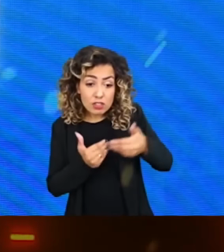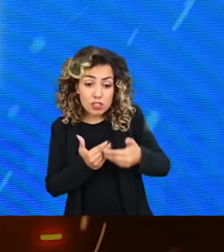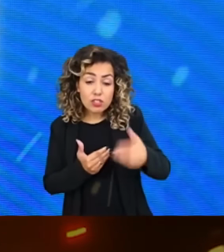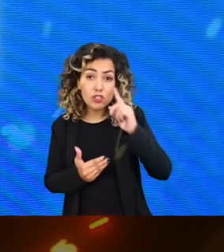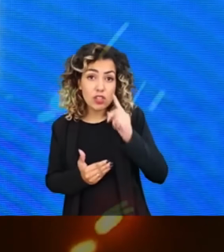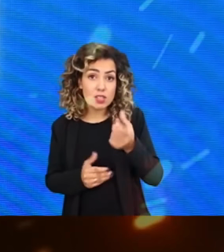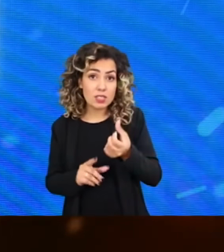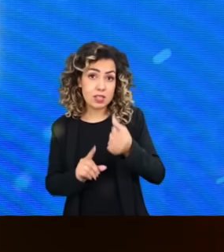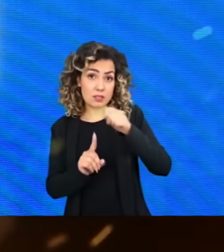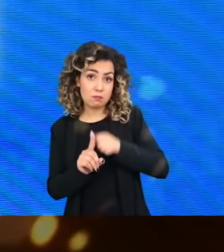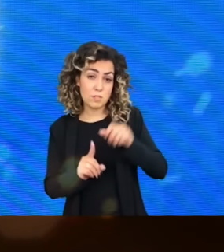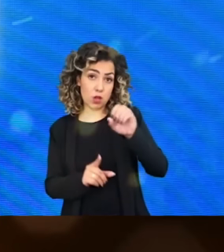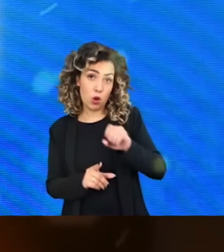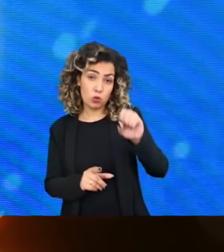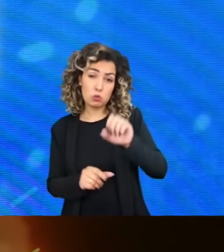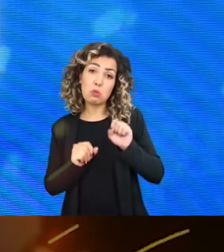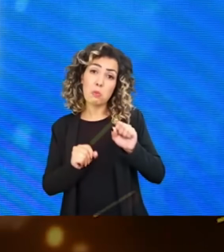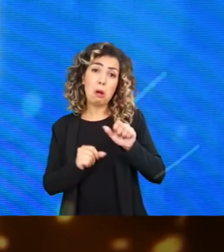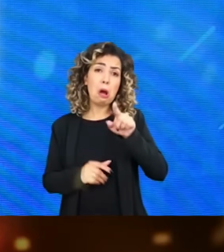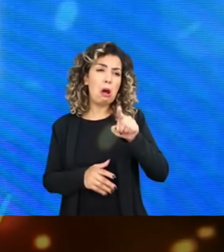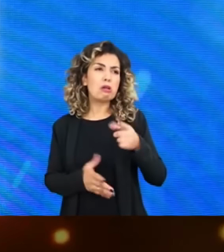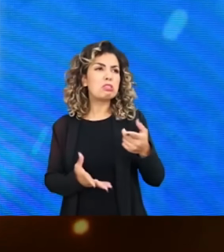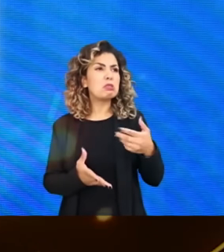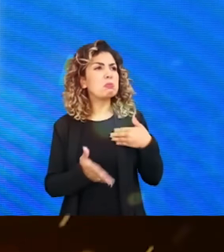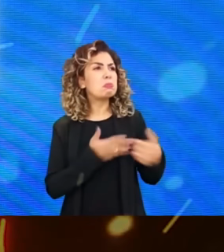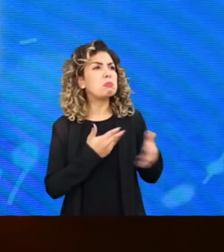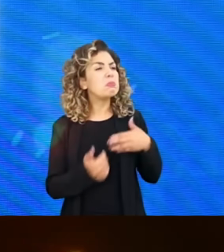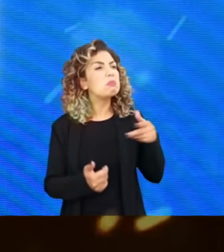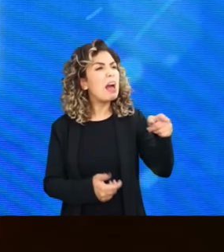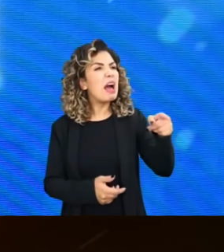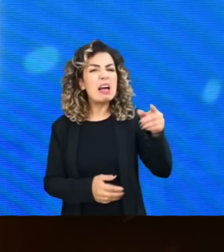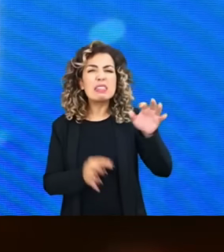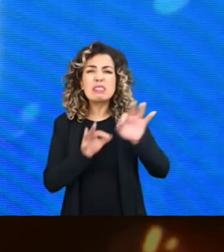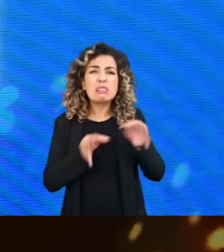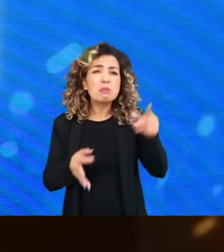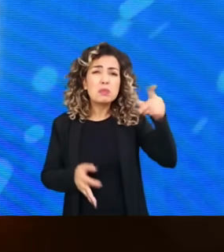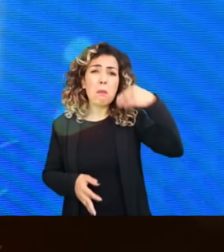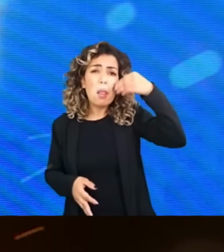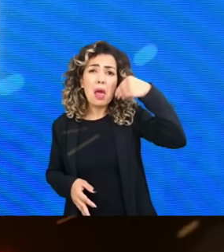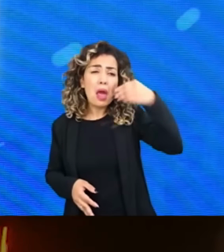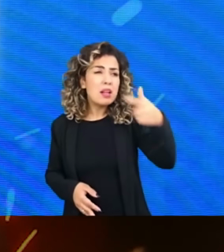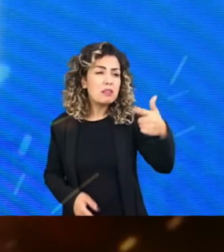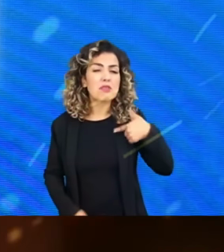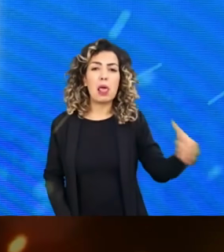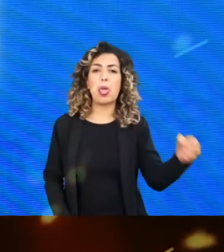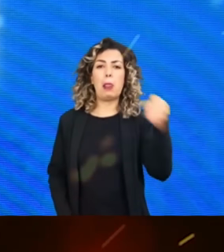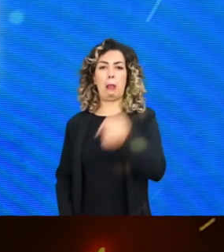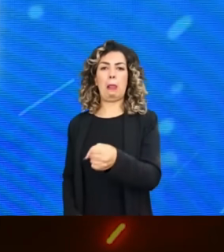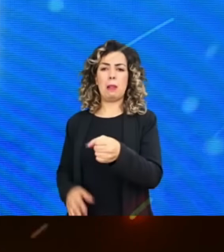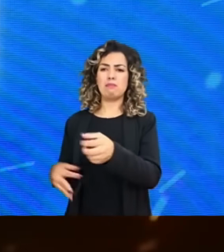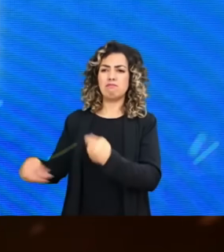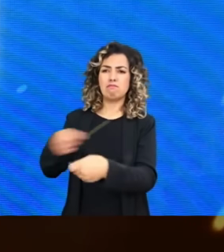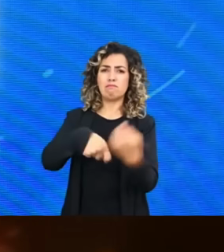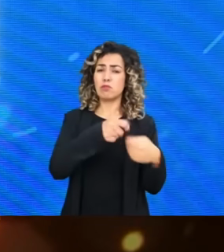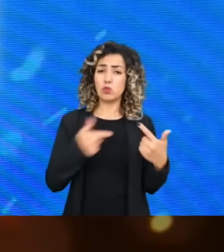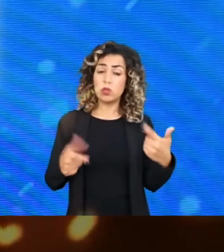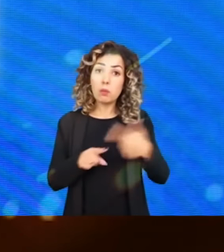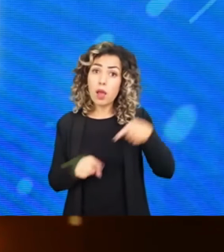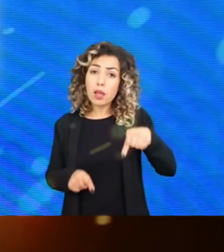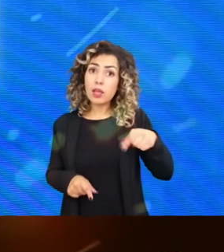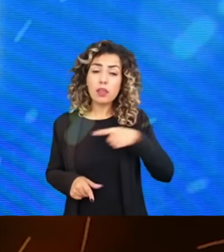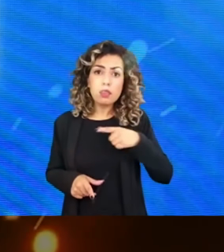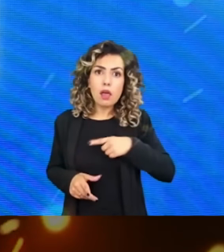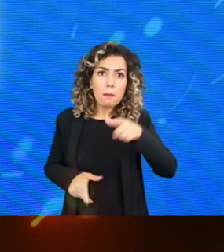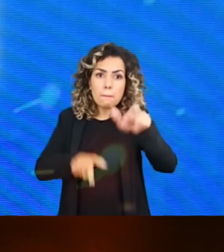algué muito pequeno para tocar uma cidade muito grande nossa cidade tem 48.000 ruas e praças 28.000 quadras 12 milhões de